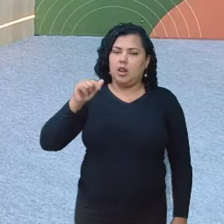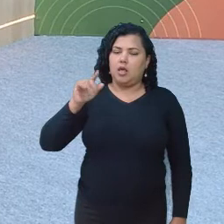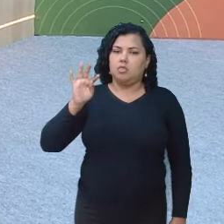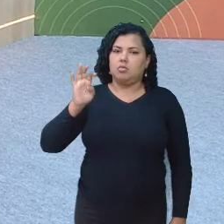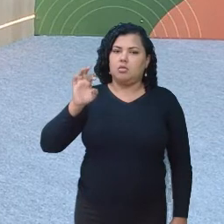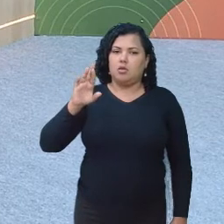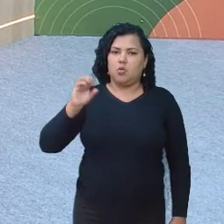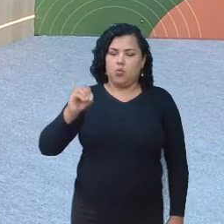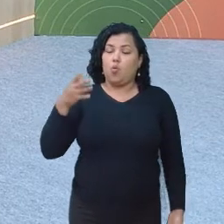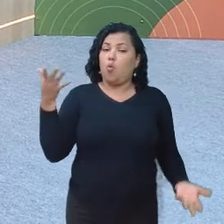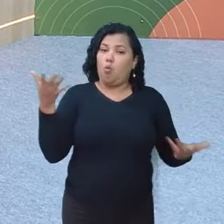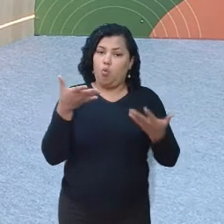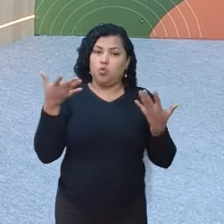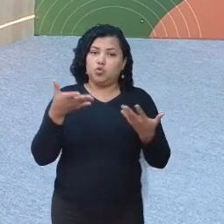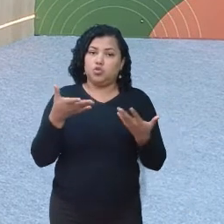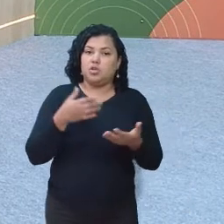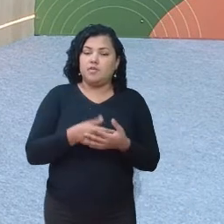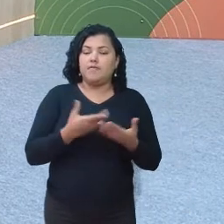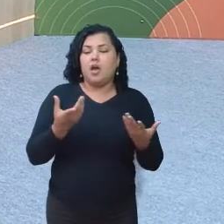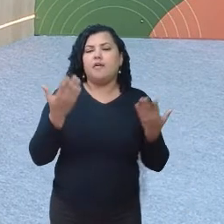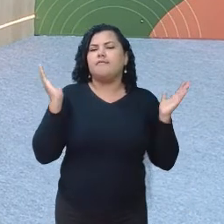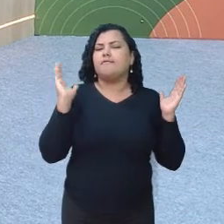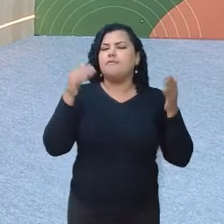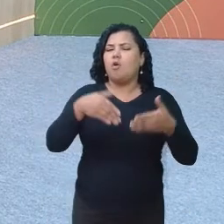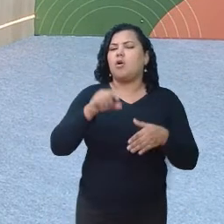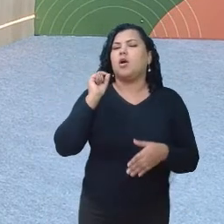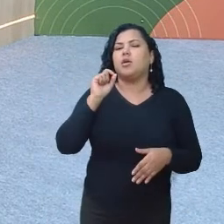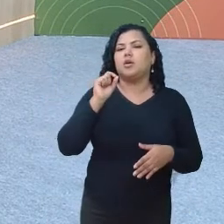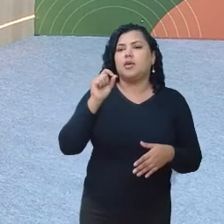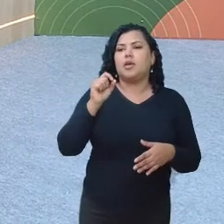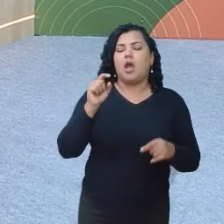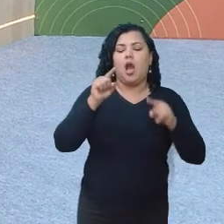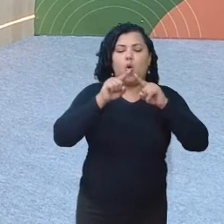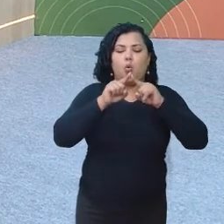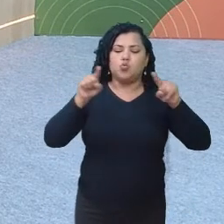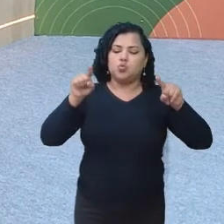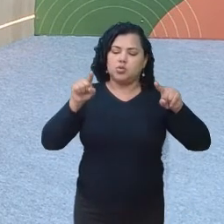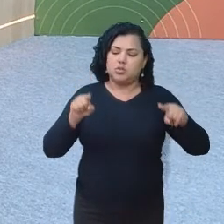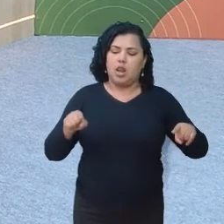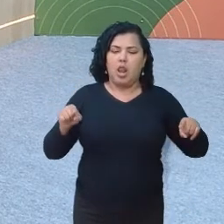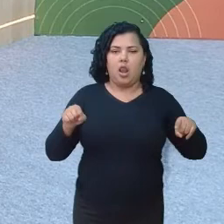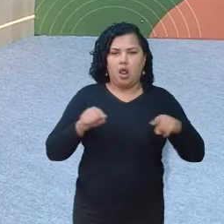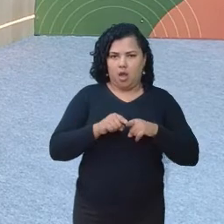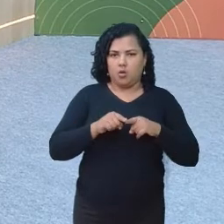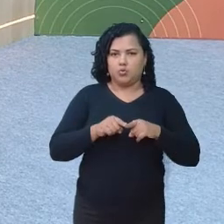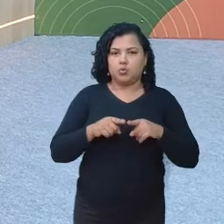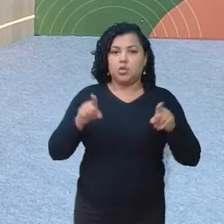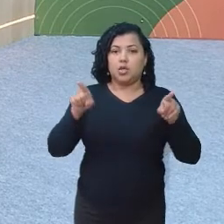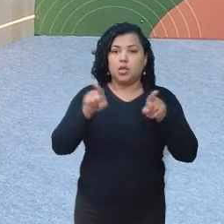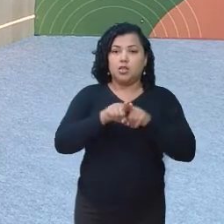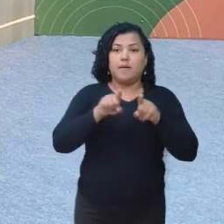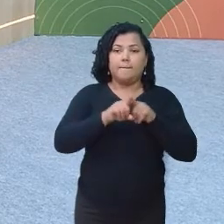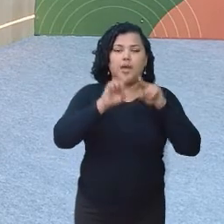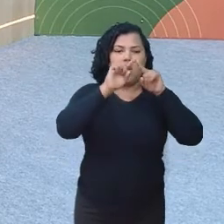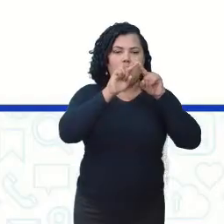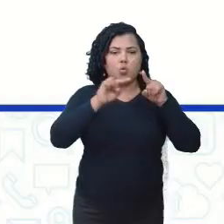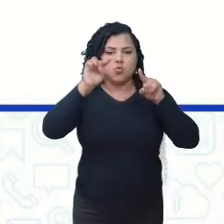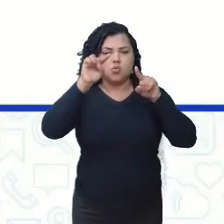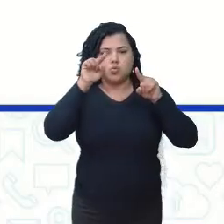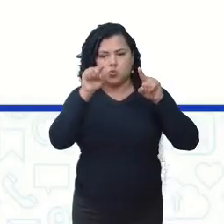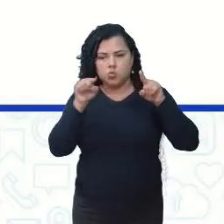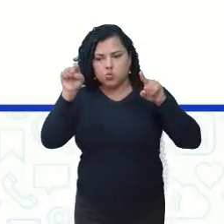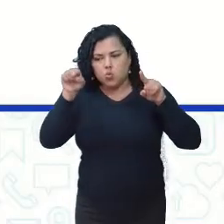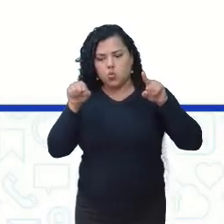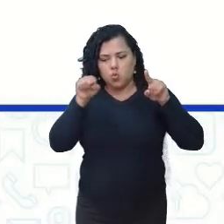estudo. Hoje a gente vai dar uma ênfase maior aos lados do quadrilátero e aos ângulos que eu estou